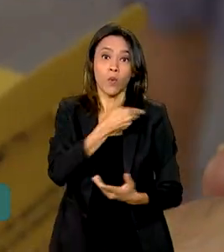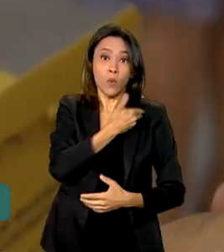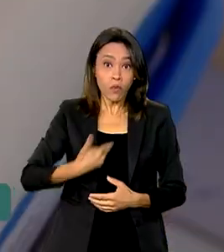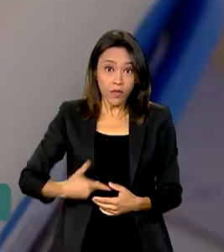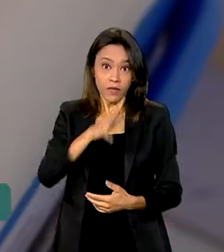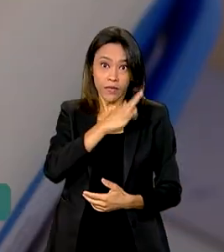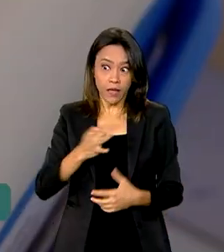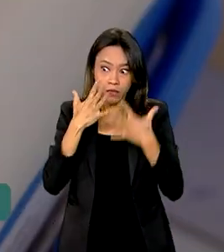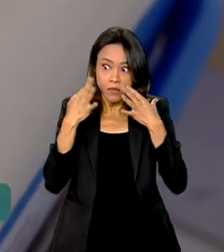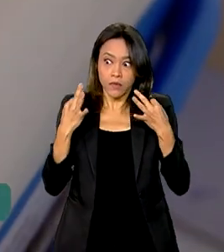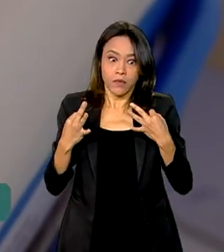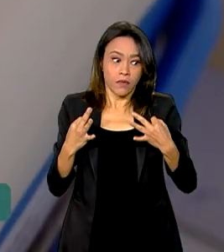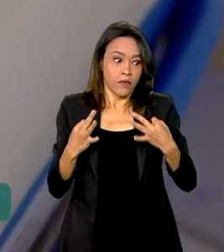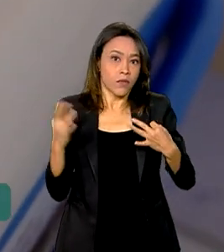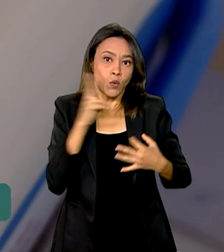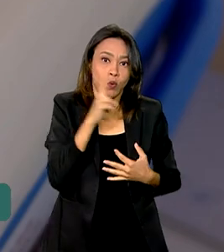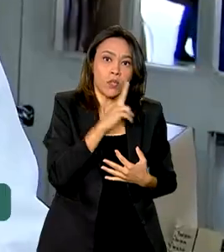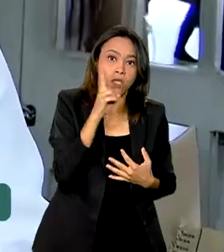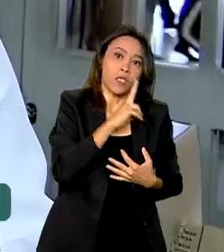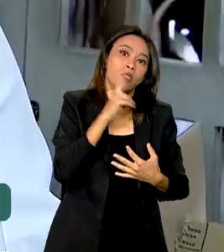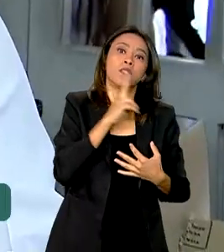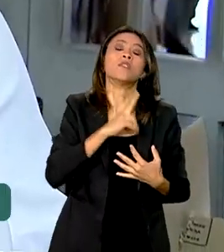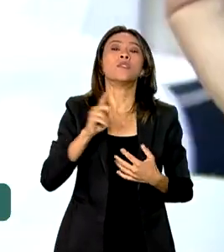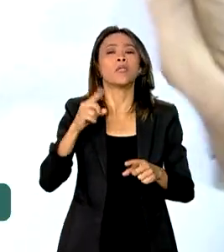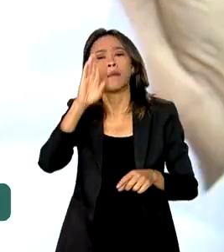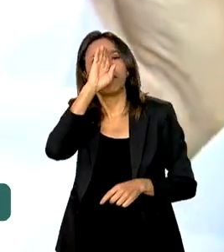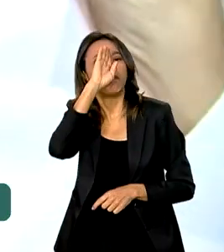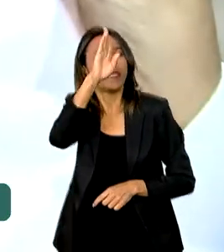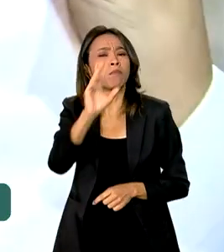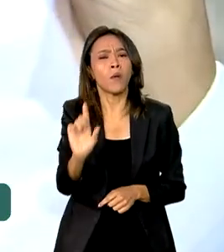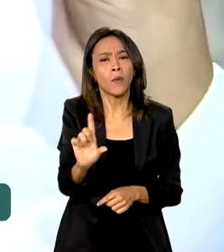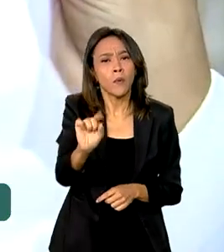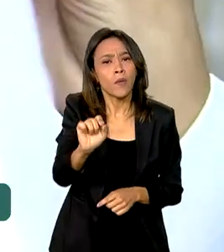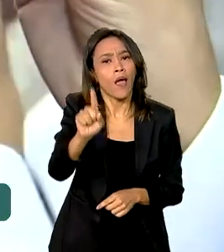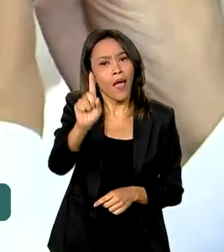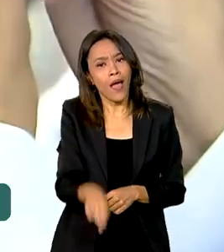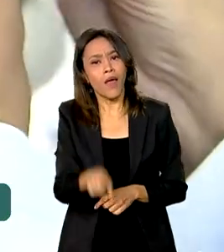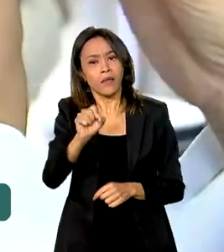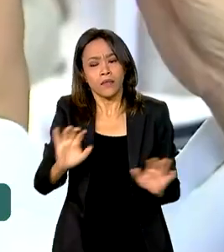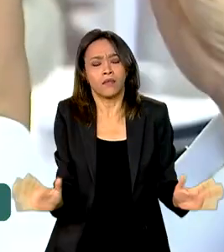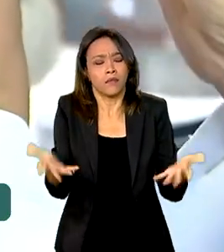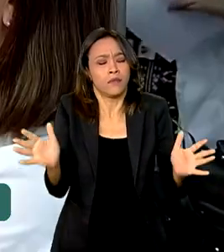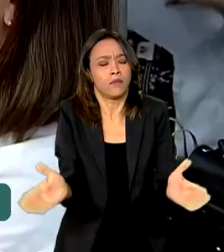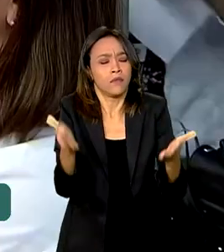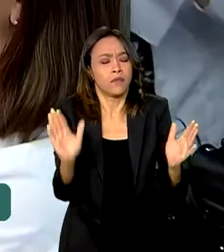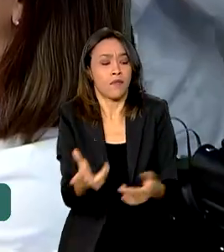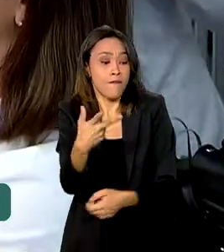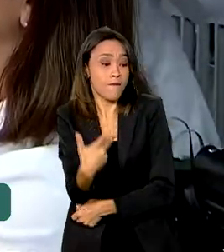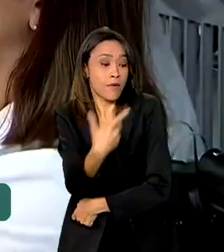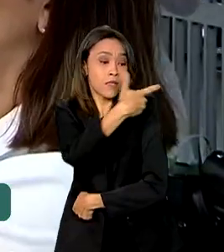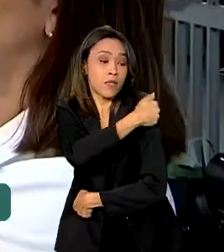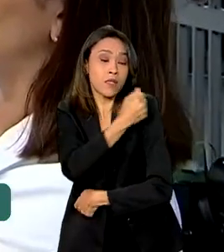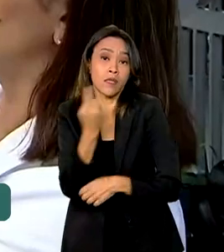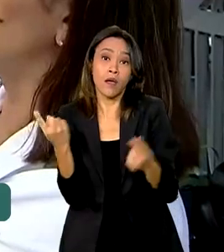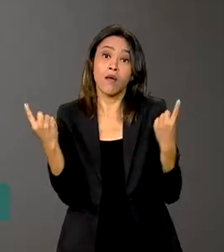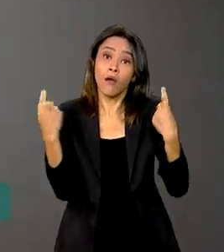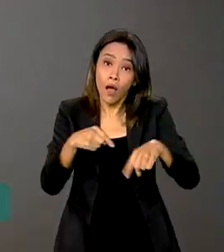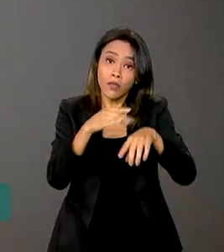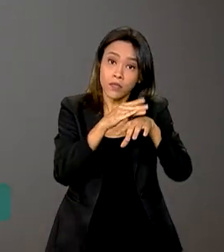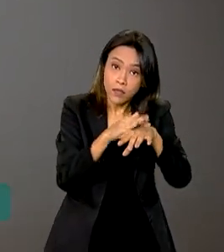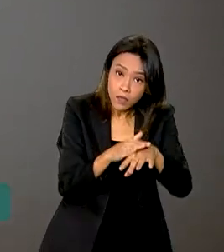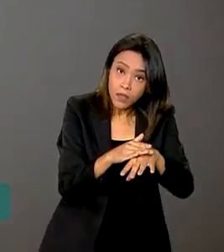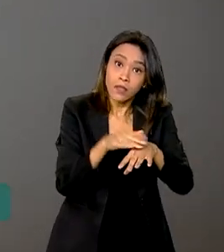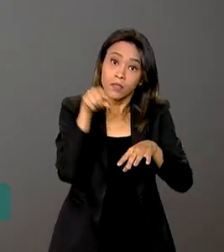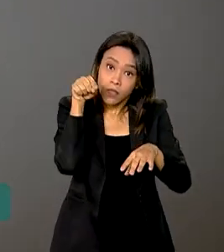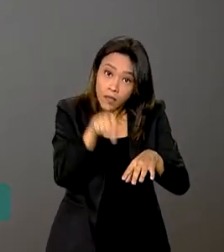vem tomando medidas urgentes. A principal delas tem sido o incentivo à vacinação contra a doença, que